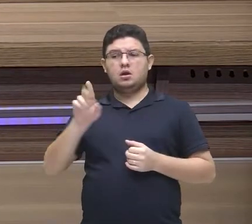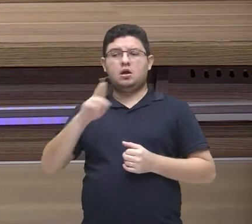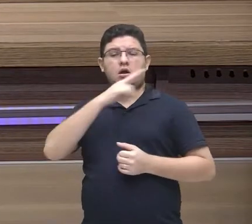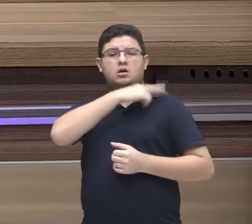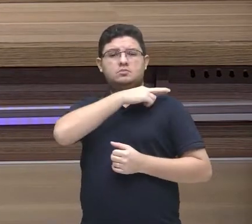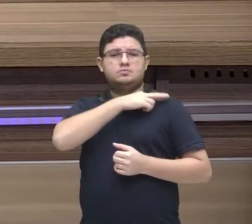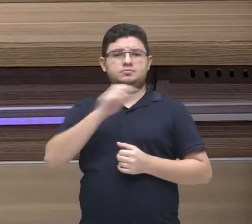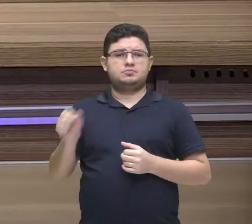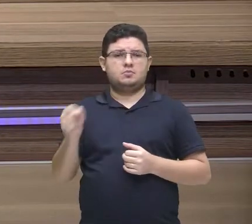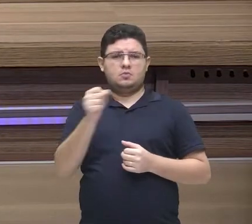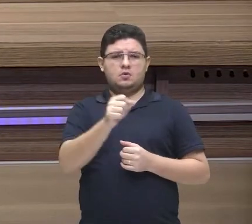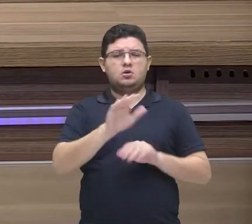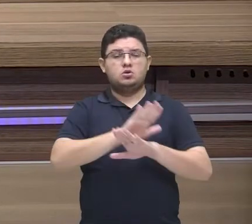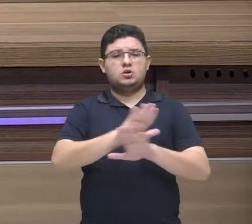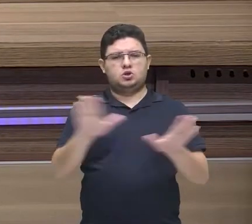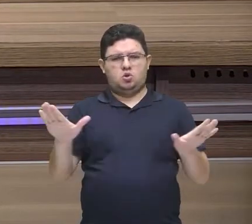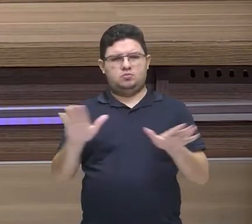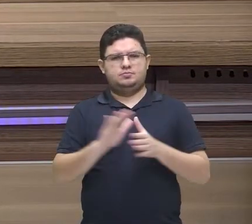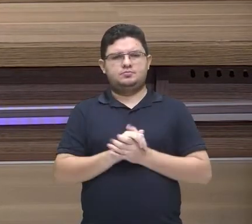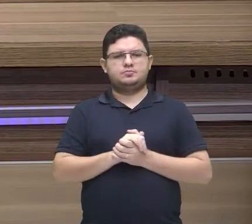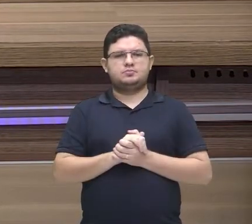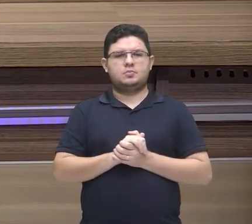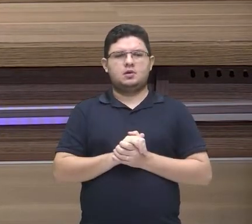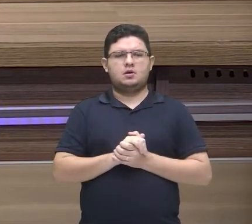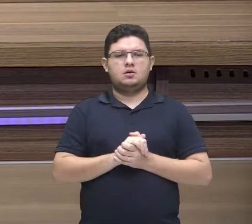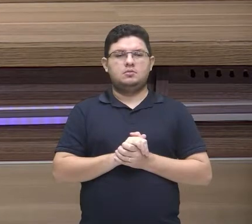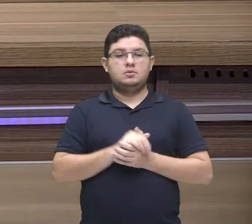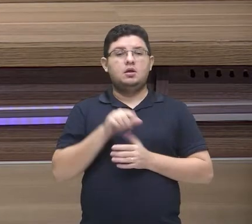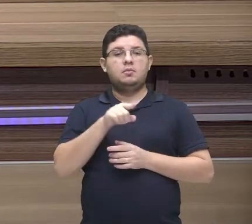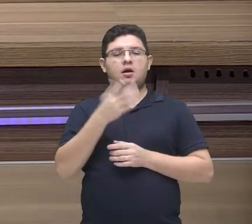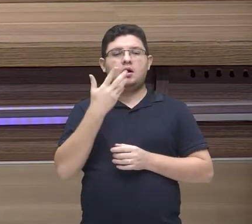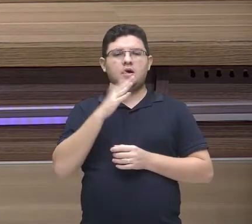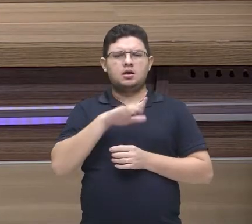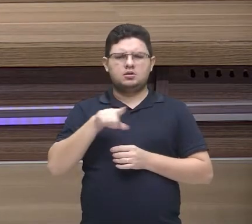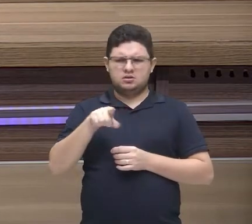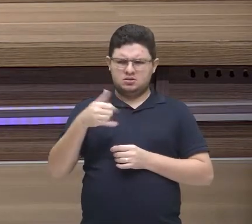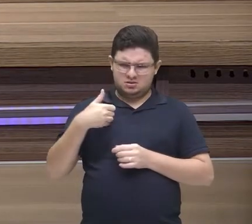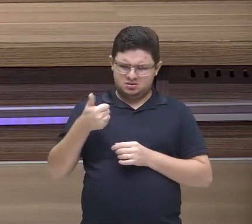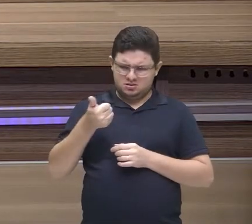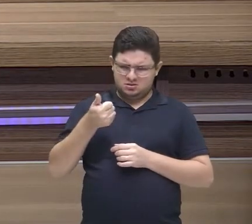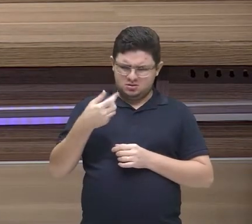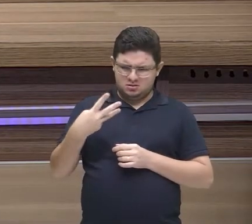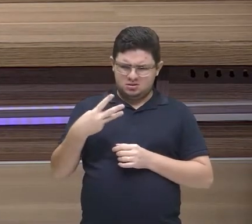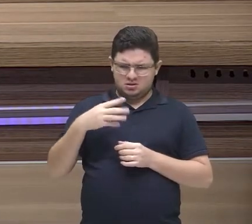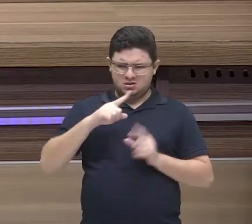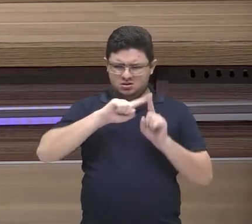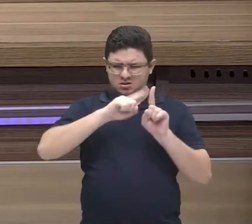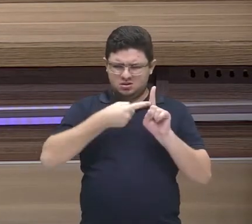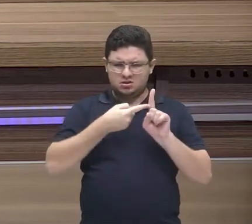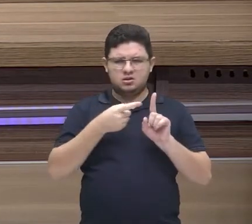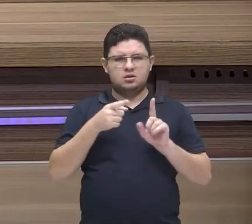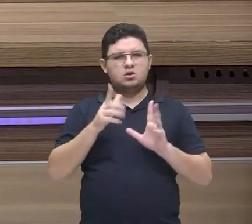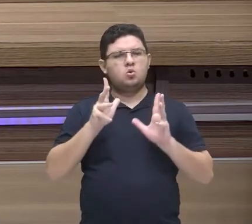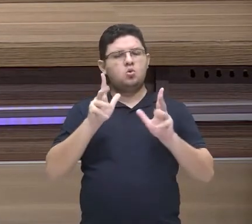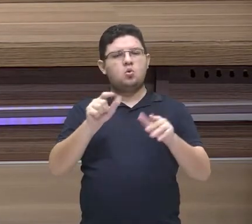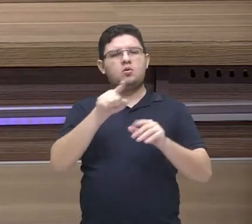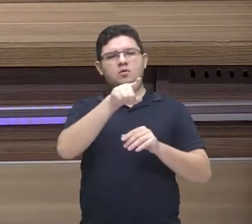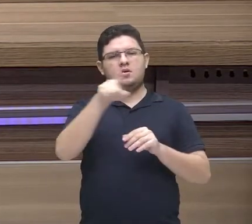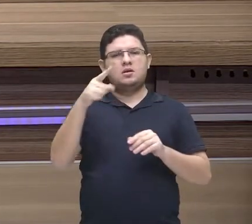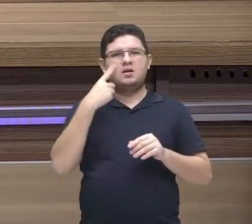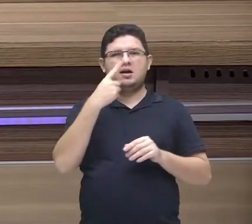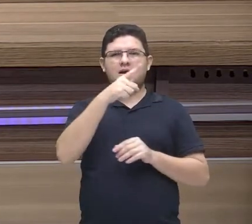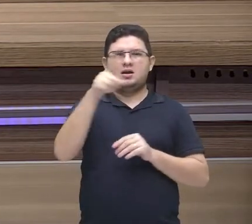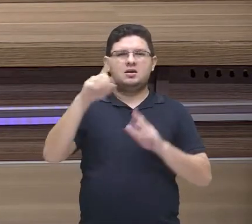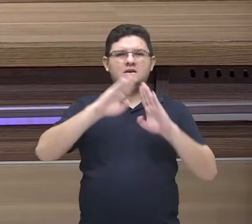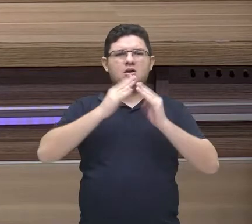a mãe da criança. Você olha a criança, ela tem 13 anos, aí ela está balançando, todo mundo na escola já viu isso. Quantos e quantos coleguinhas